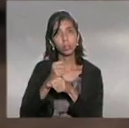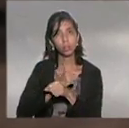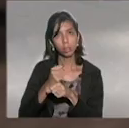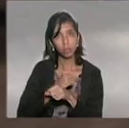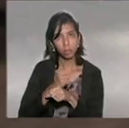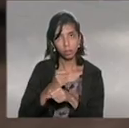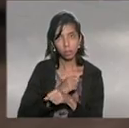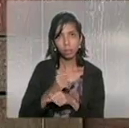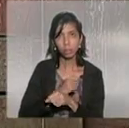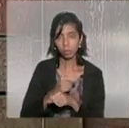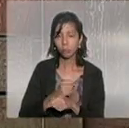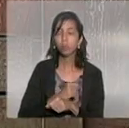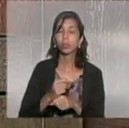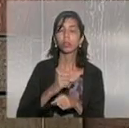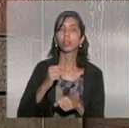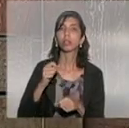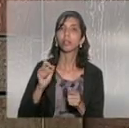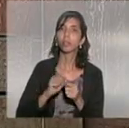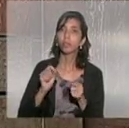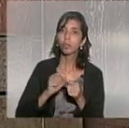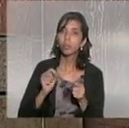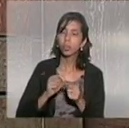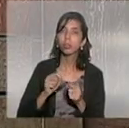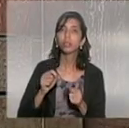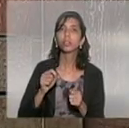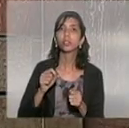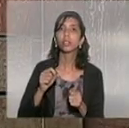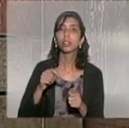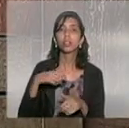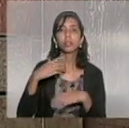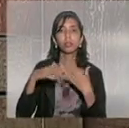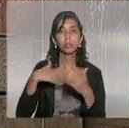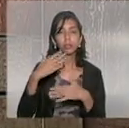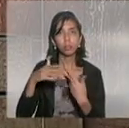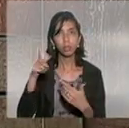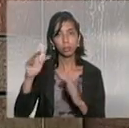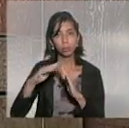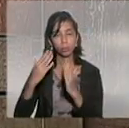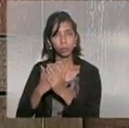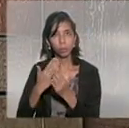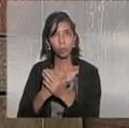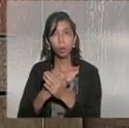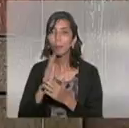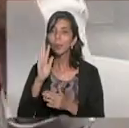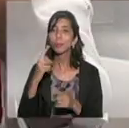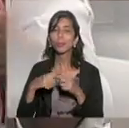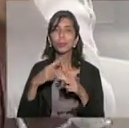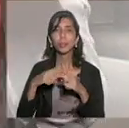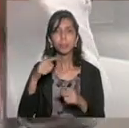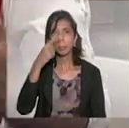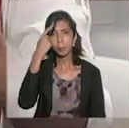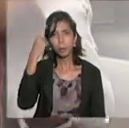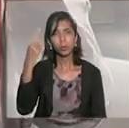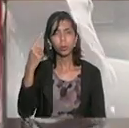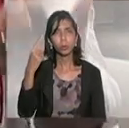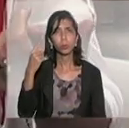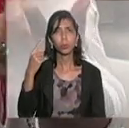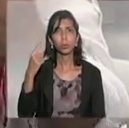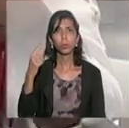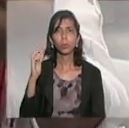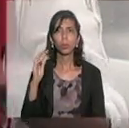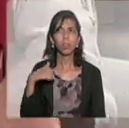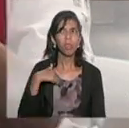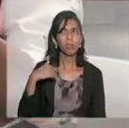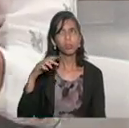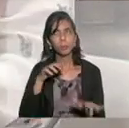anos de piano, 9 anos, mais 3 anos depois de pós-conservatório. né? Mas isso porque você algum dia pensou em estudar,